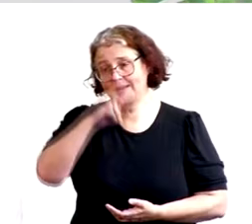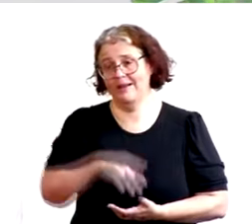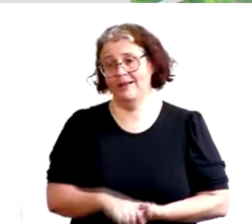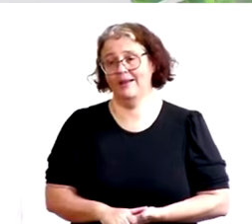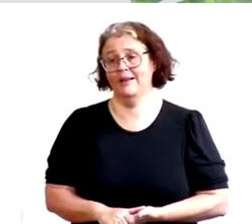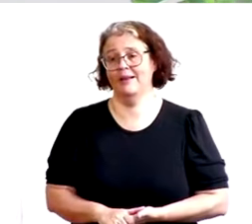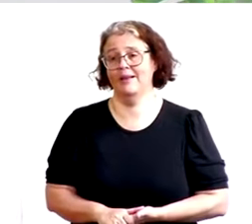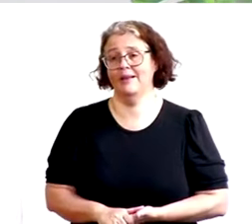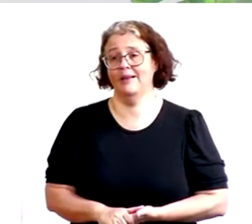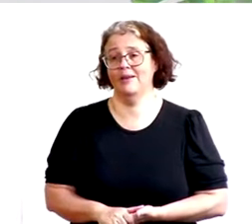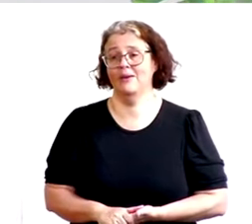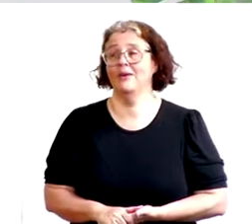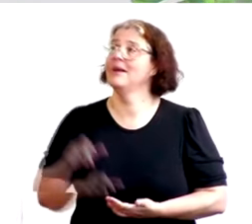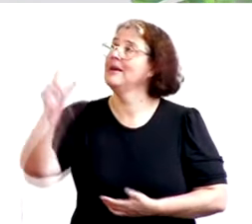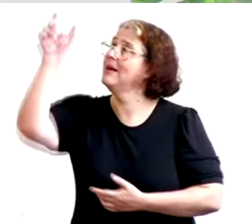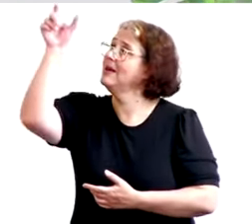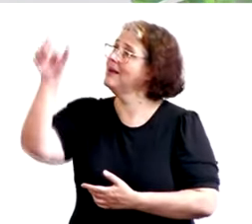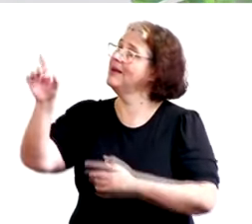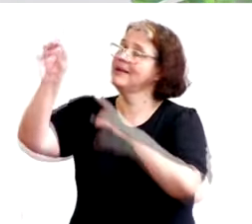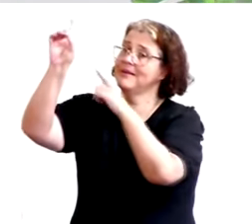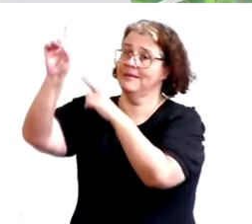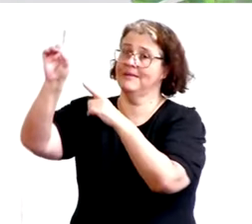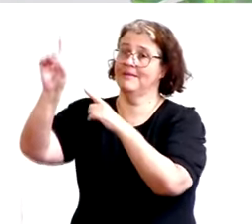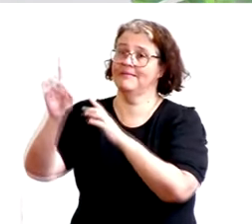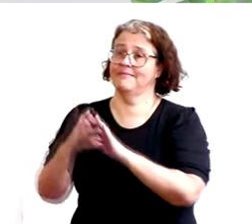atributo da santidade de Deus